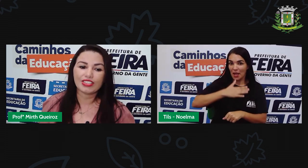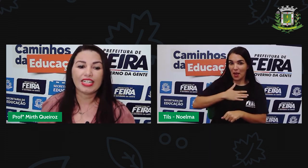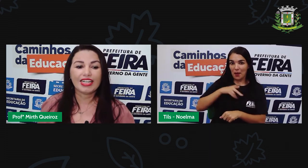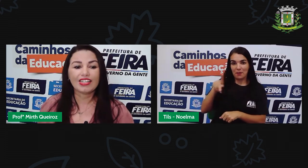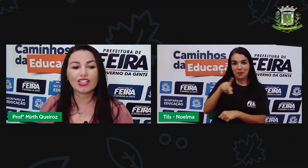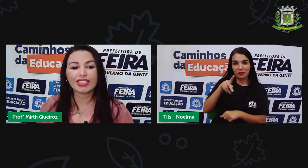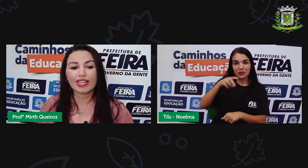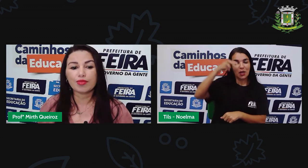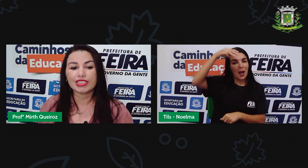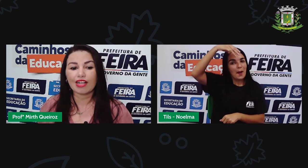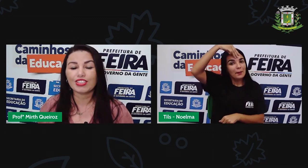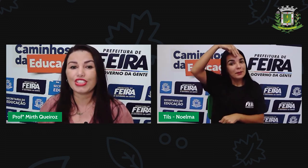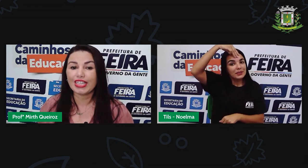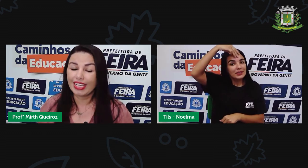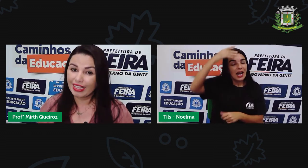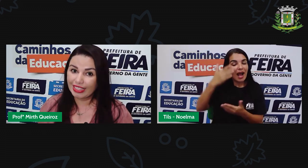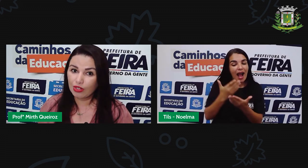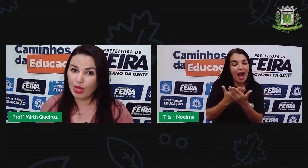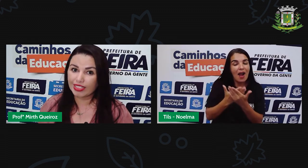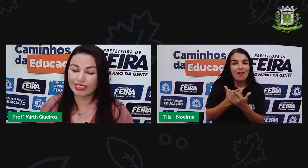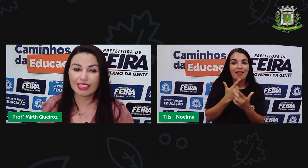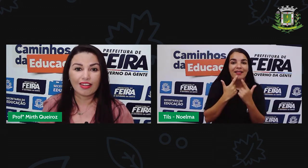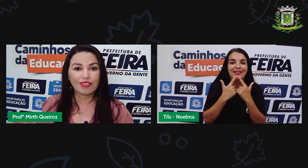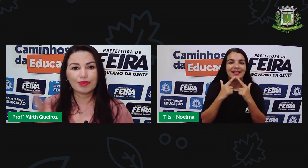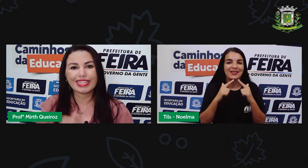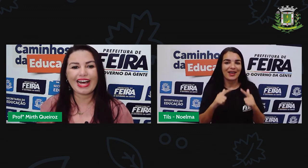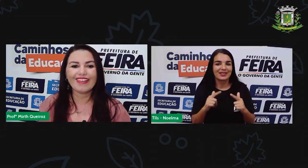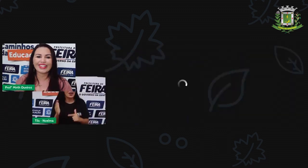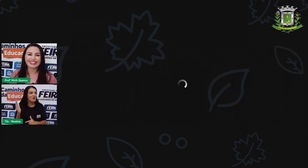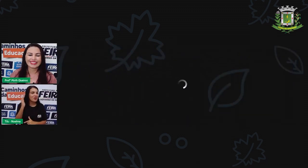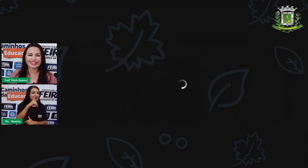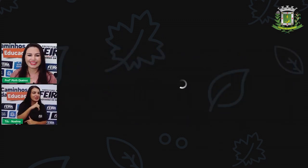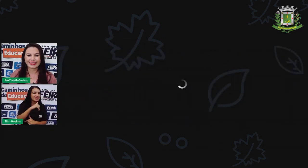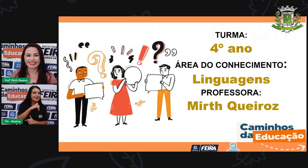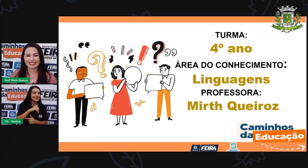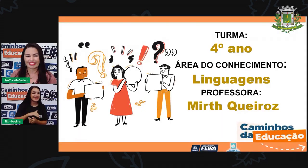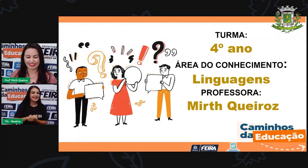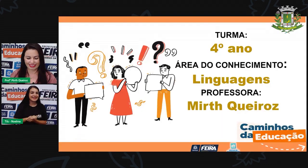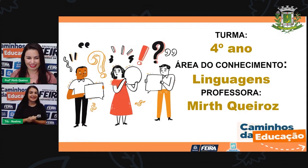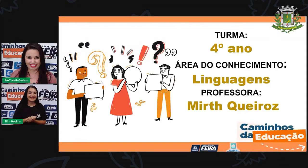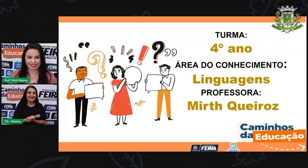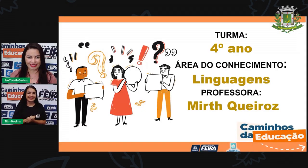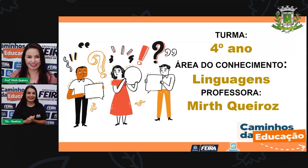professora Mirce e nós teremos aula de linguagens. Vamos à aula?